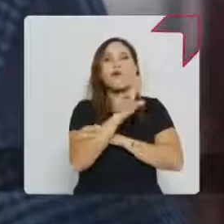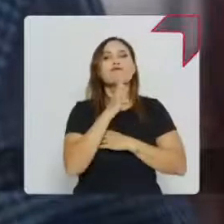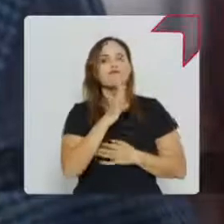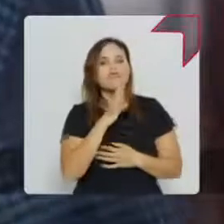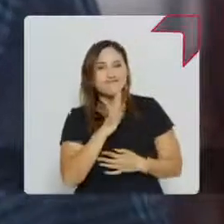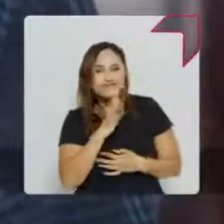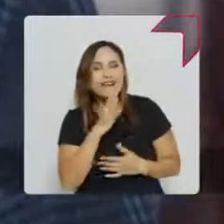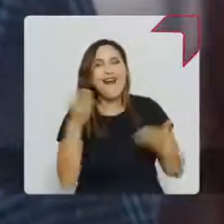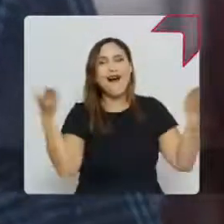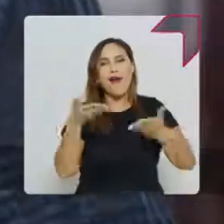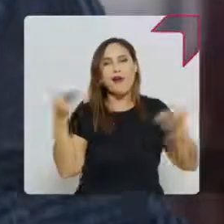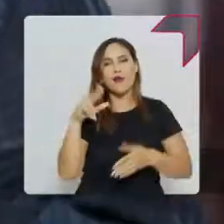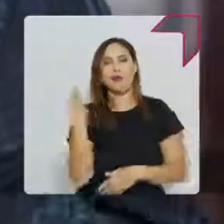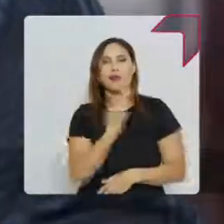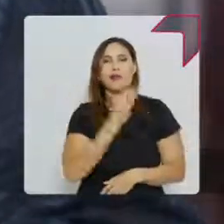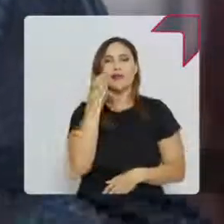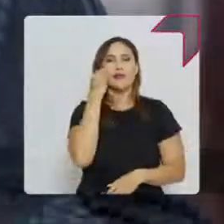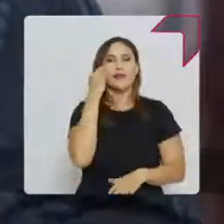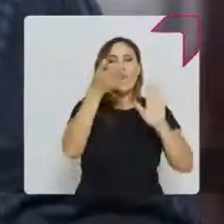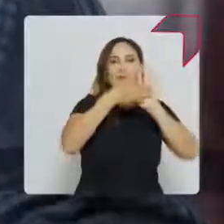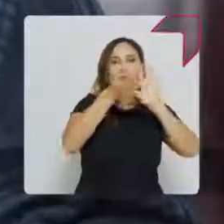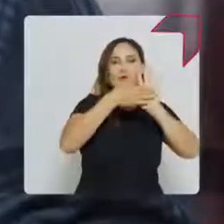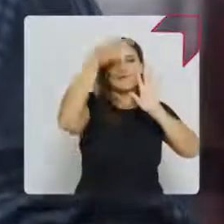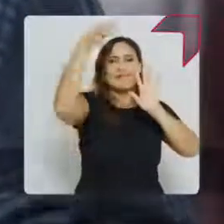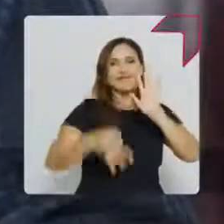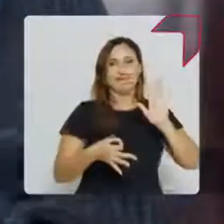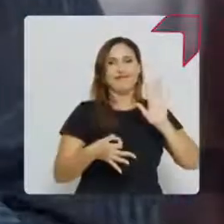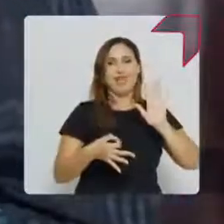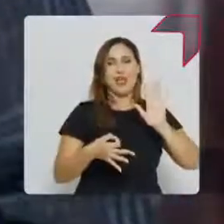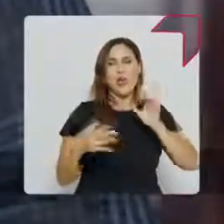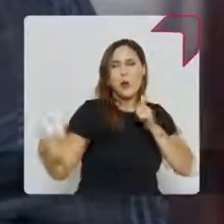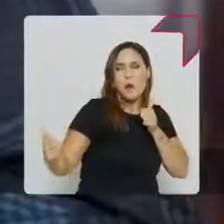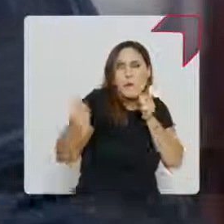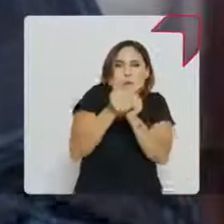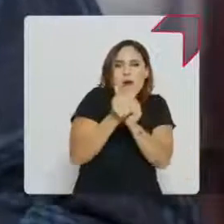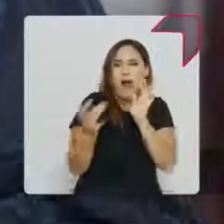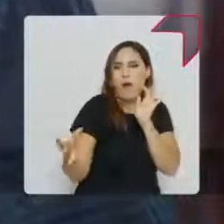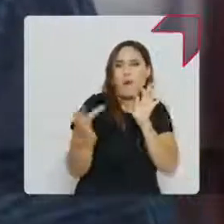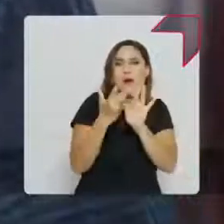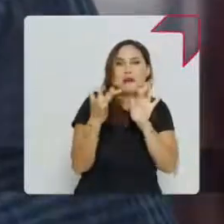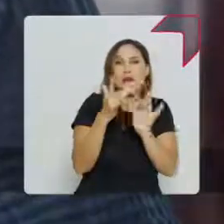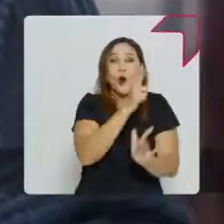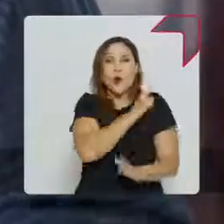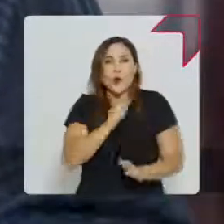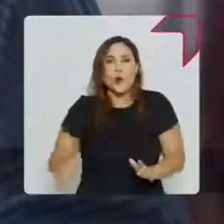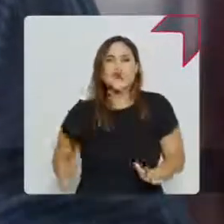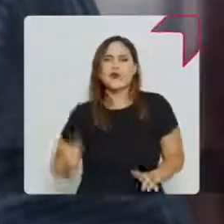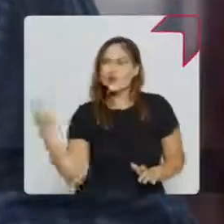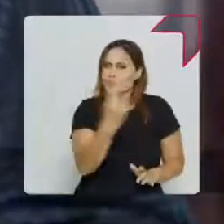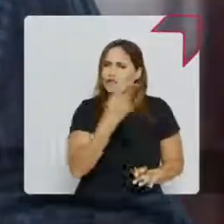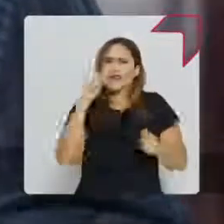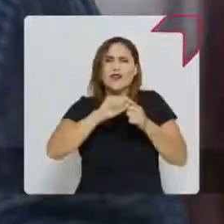Agora, com a nossa experiência, propostas concretas e parceria com o governador Rui Costa, vamos